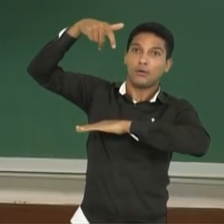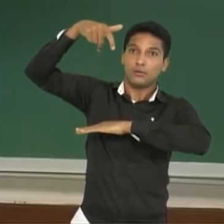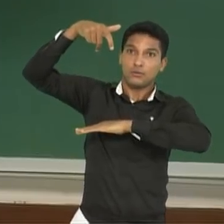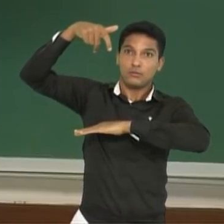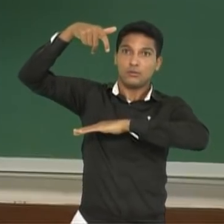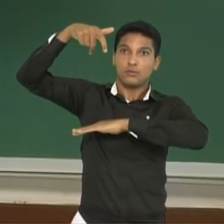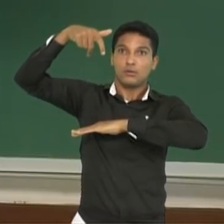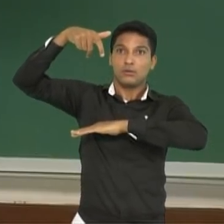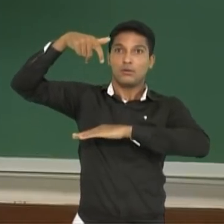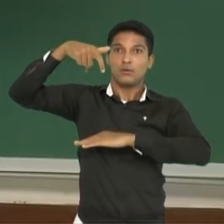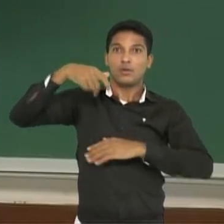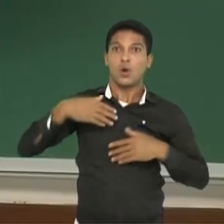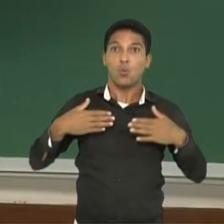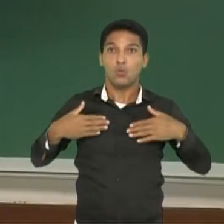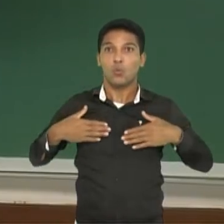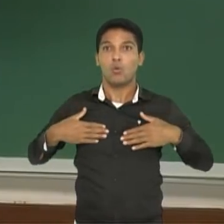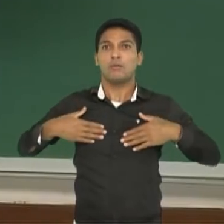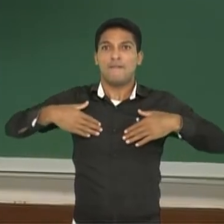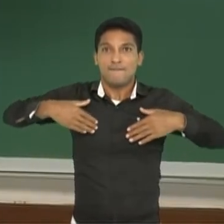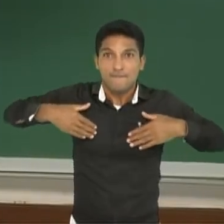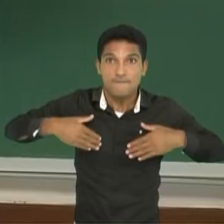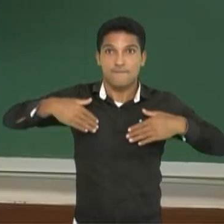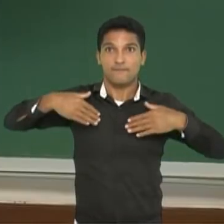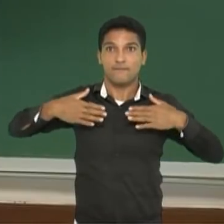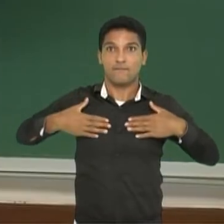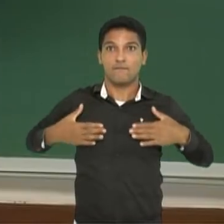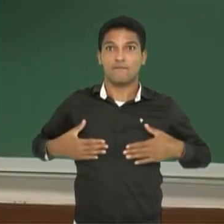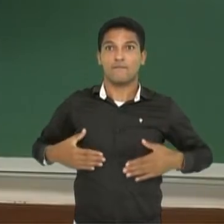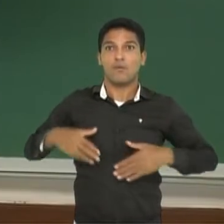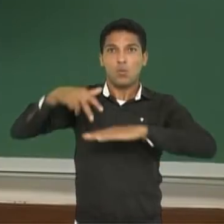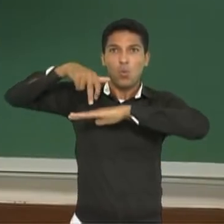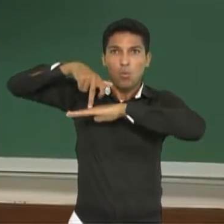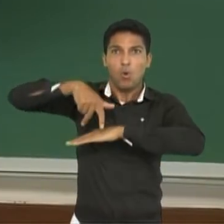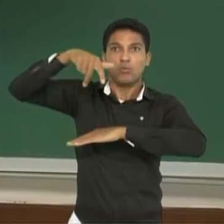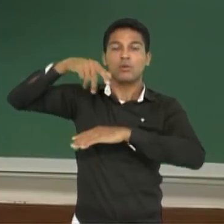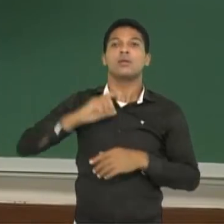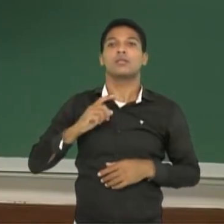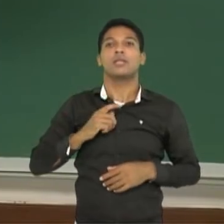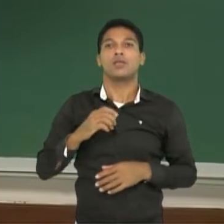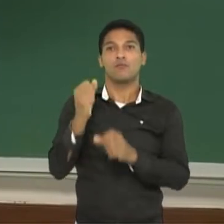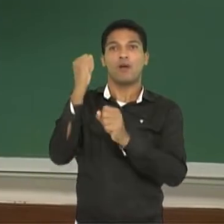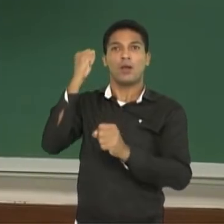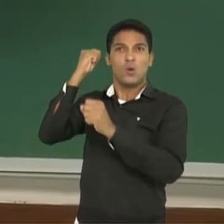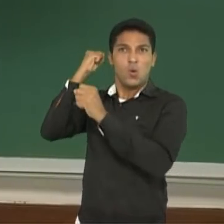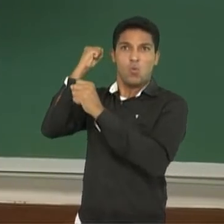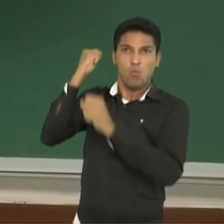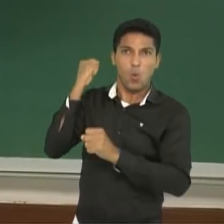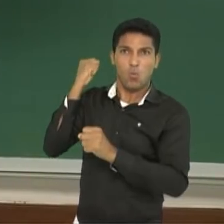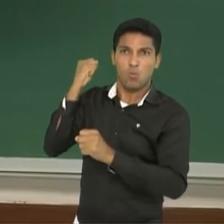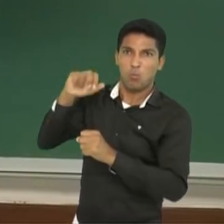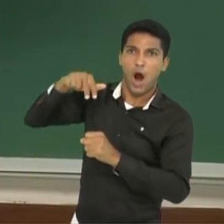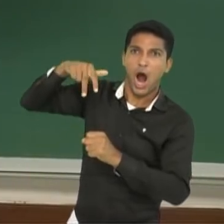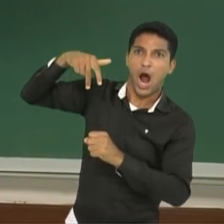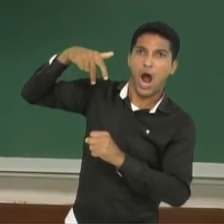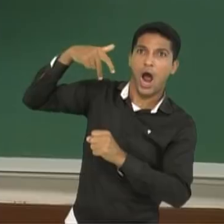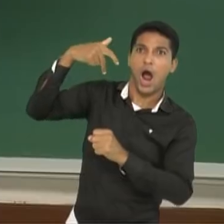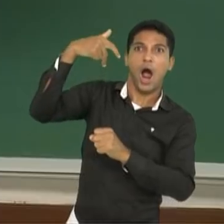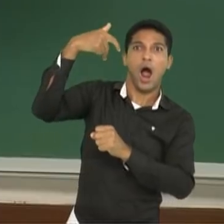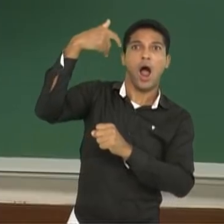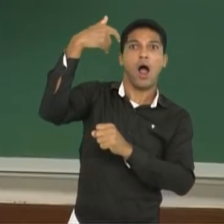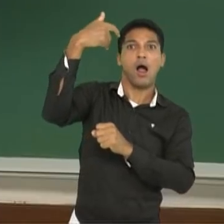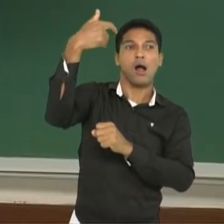só usando o impulso do próprio corpo, e no salto com vara ele utiliza, né, faz o uso de uma vara para aumentar o